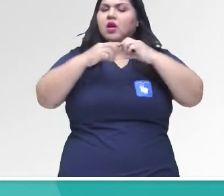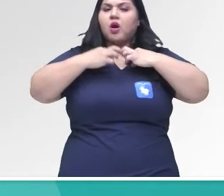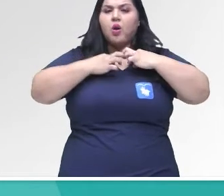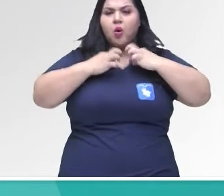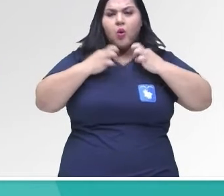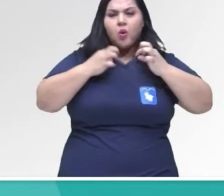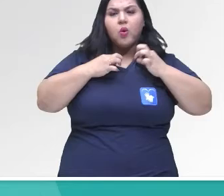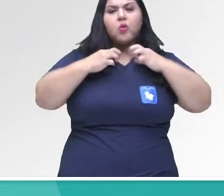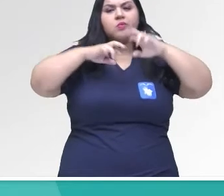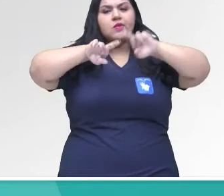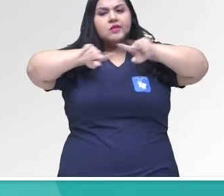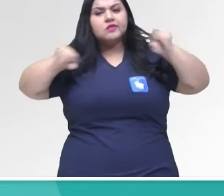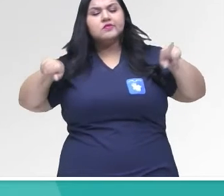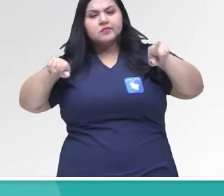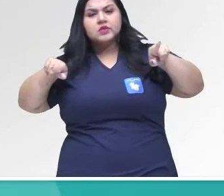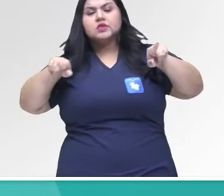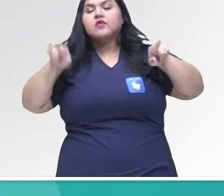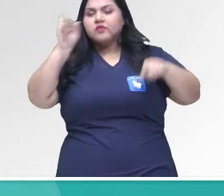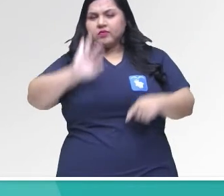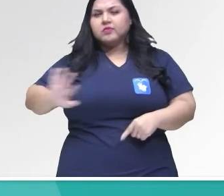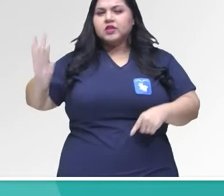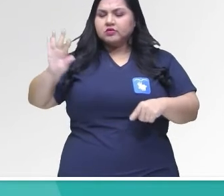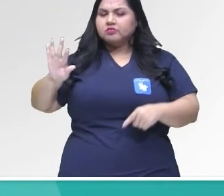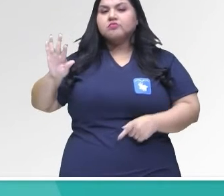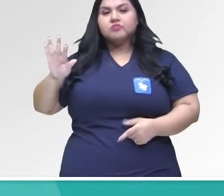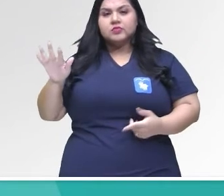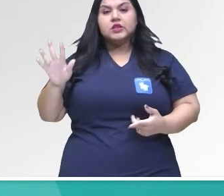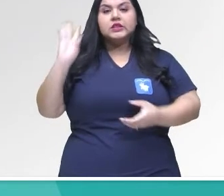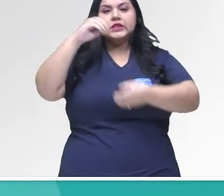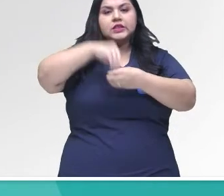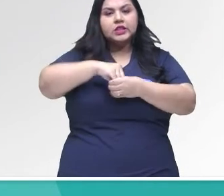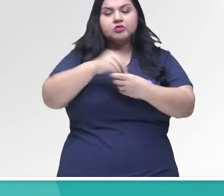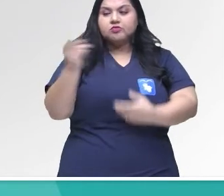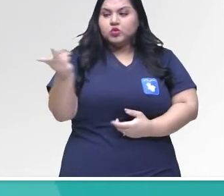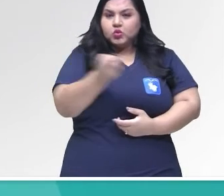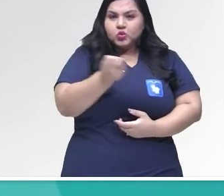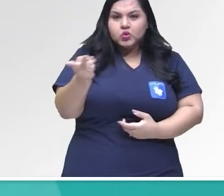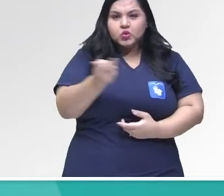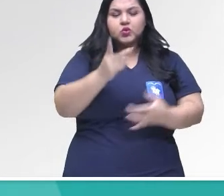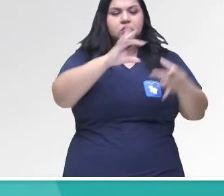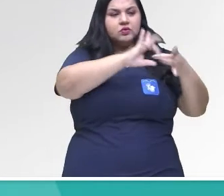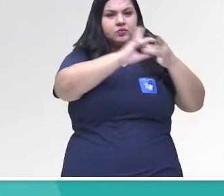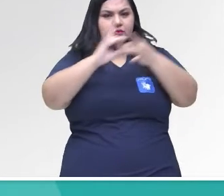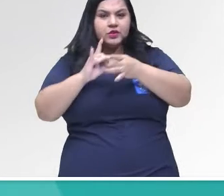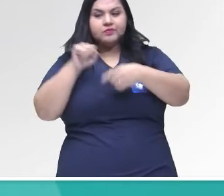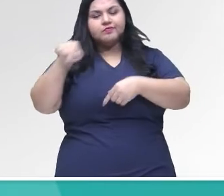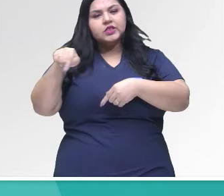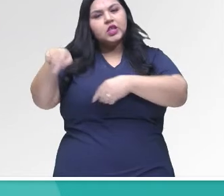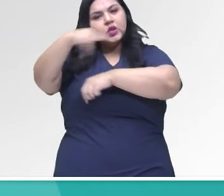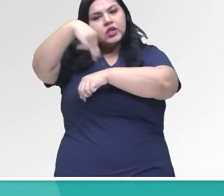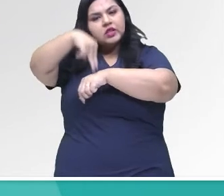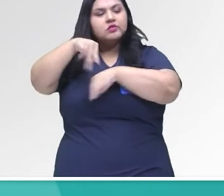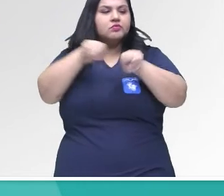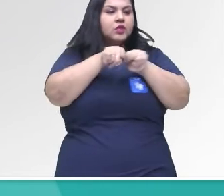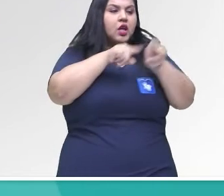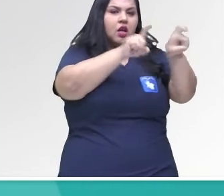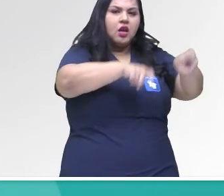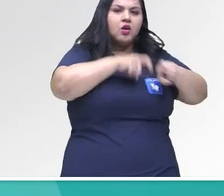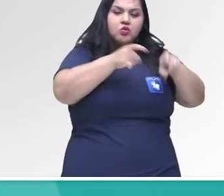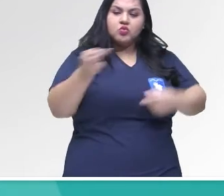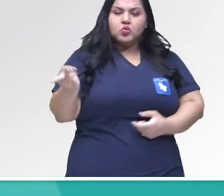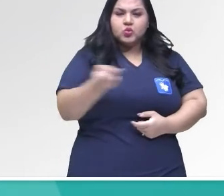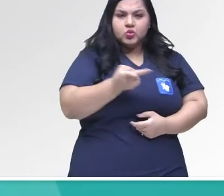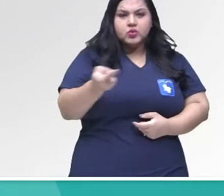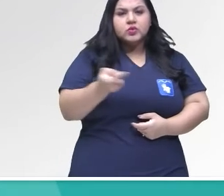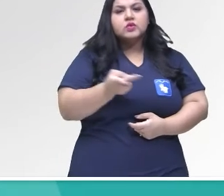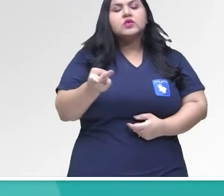como vocês viram através das imagens. Então, dentro desses dois contextos, tanto do maracatu nação e maracatu do baque virado, né,